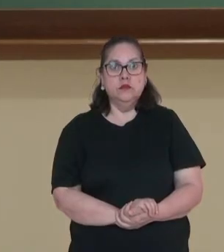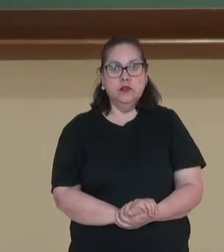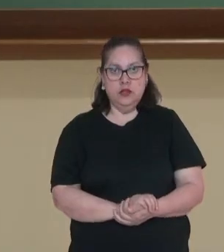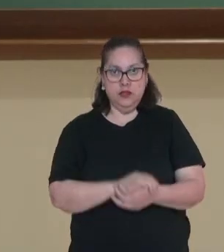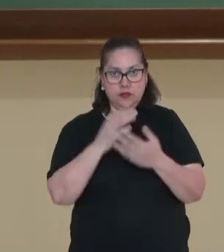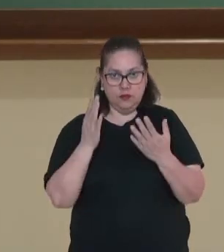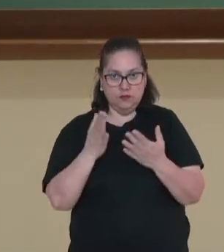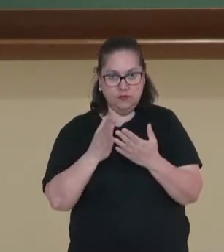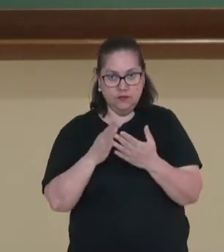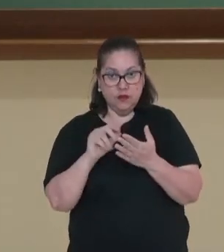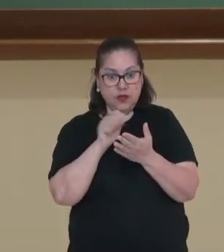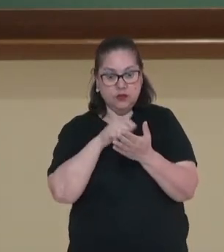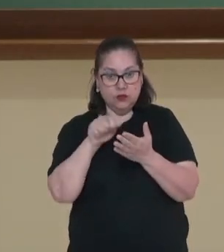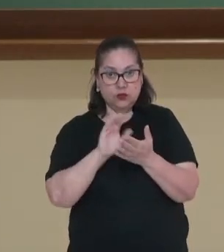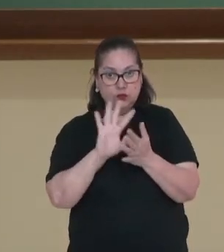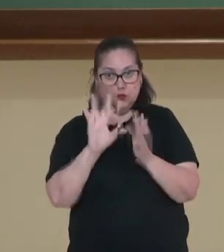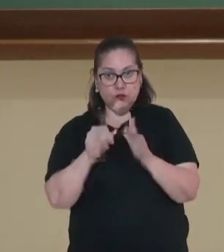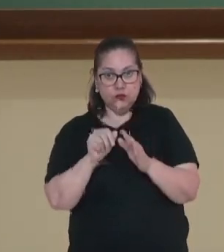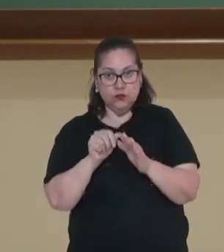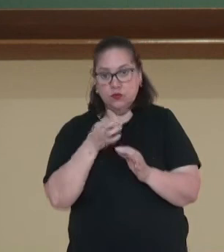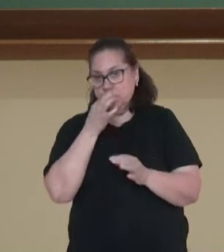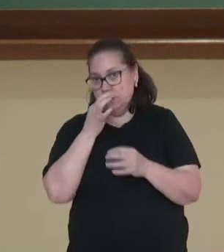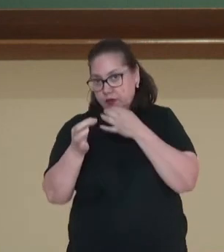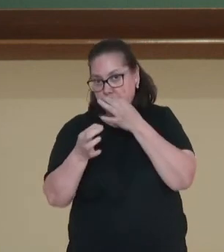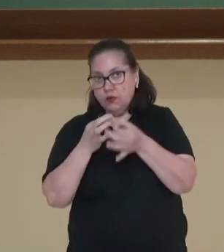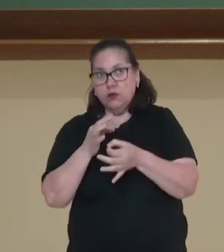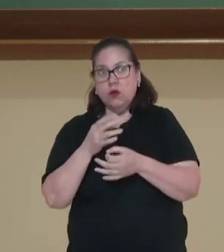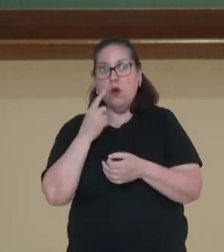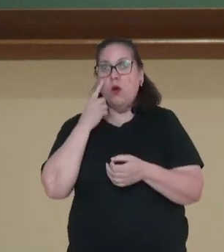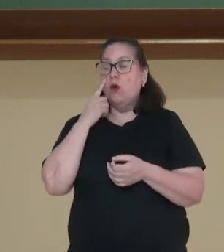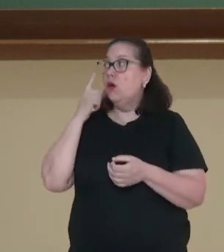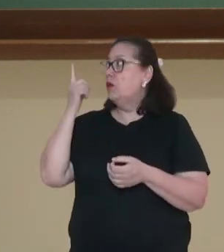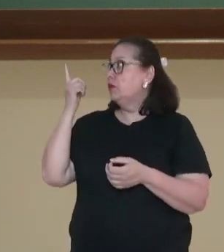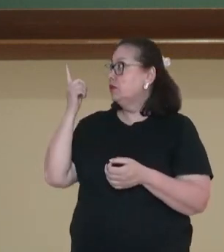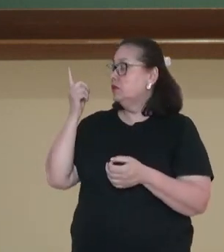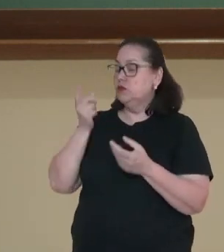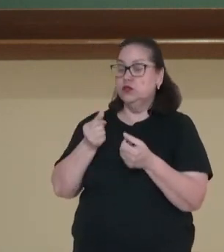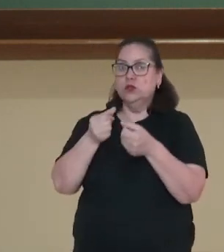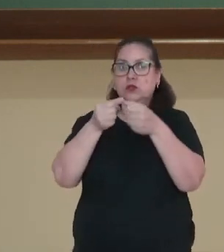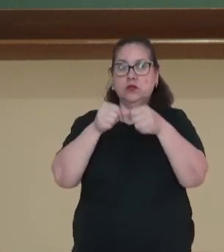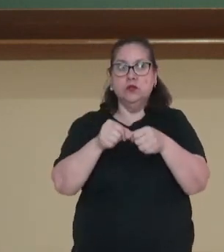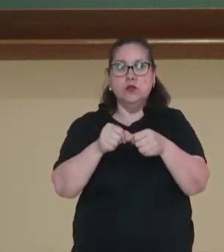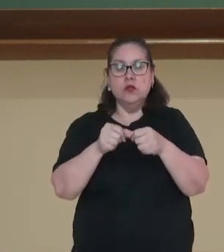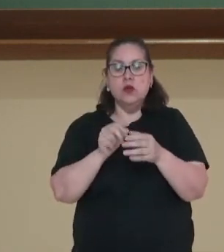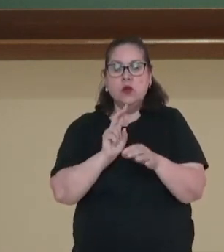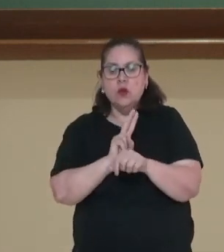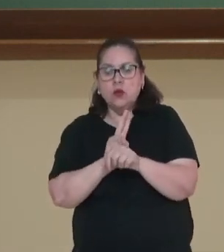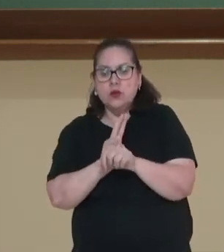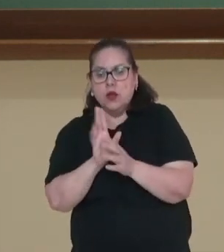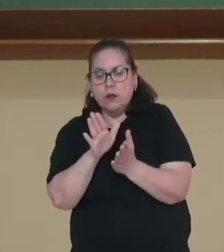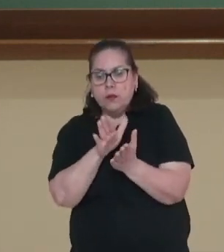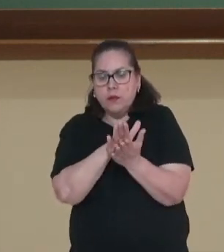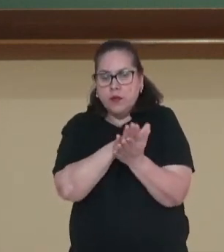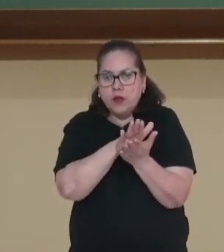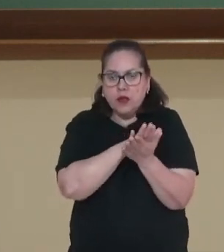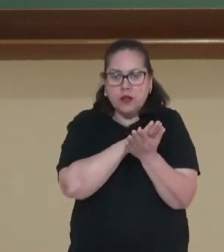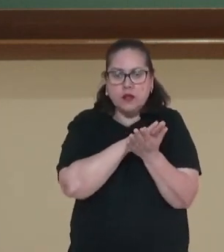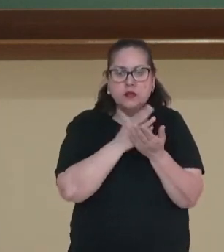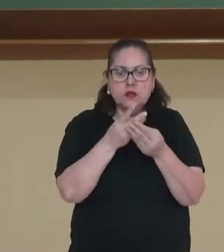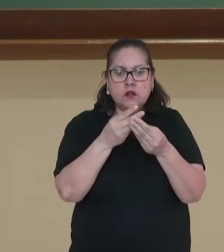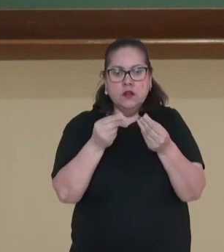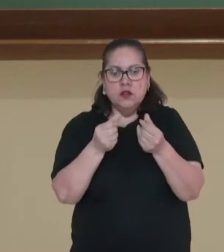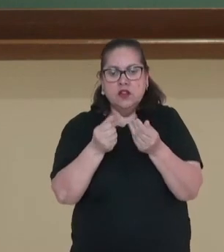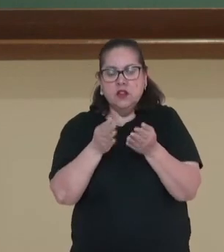E aí, conseguiu anotar? Vamos para sugestões? Então, ó, se você conseguir cuidar para que amasse, né, essas folhas e não